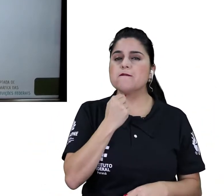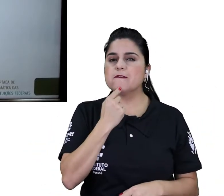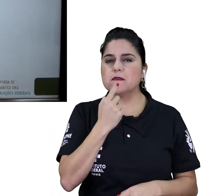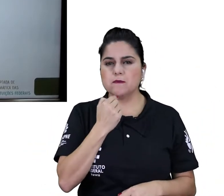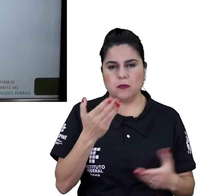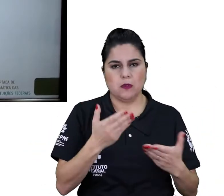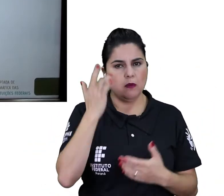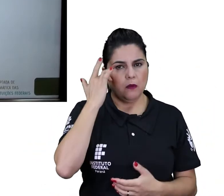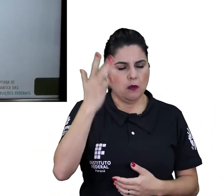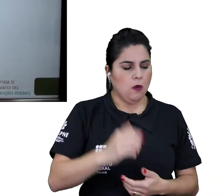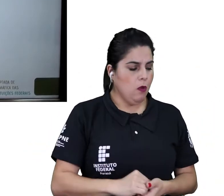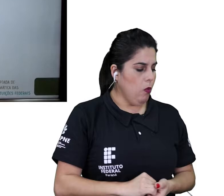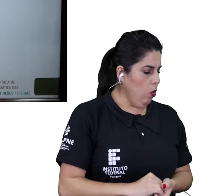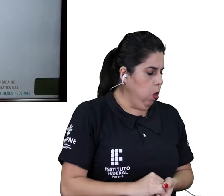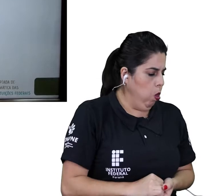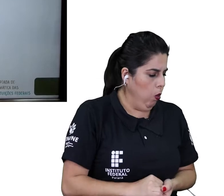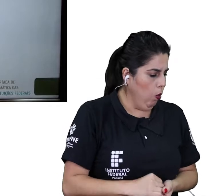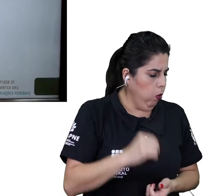vermelho.